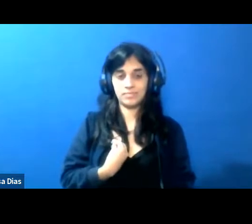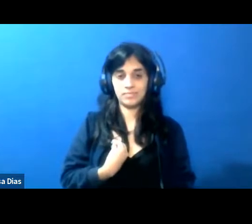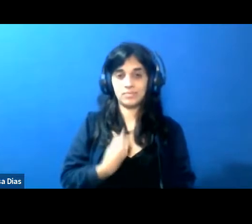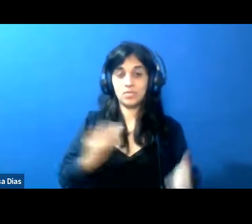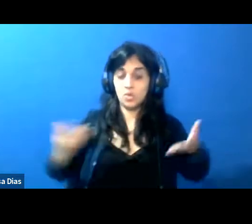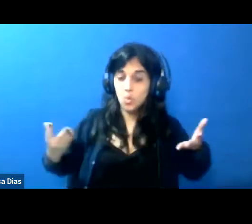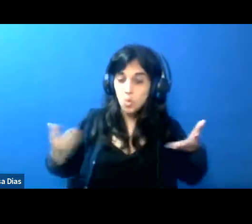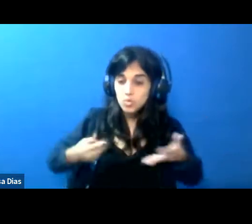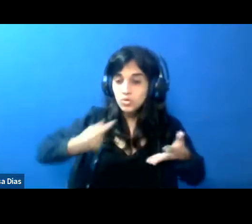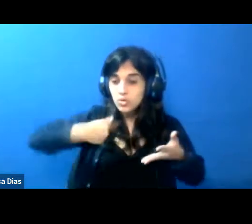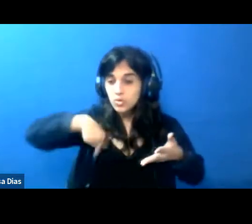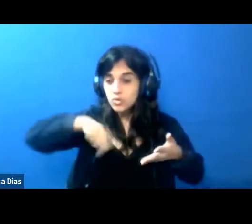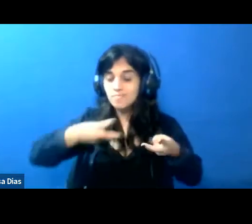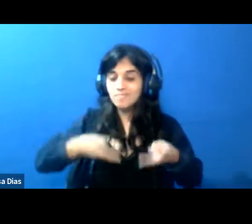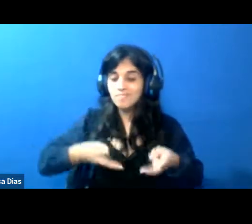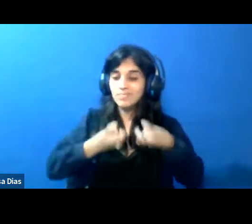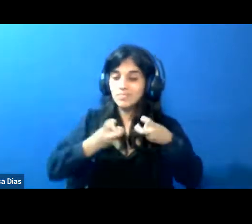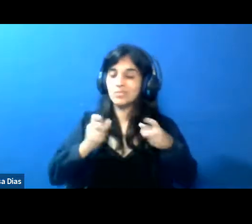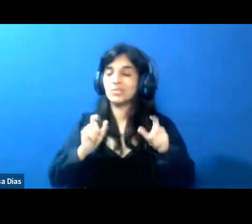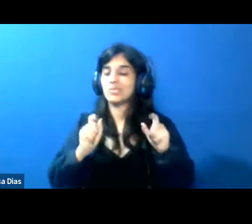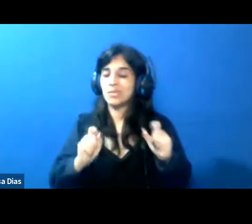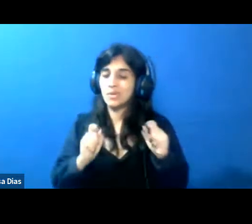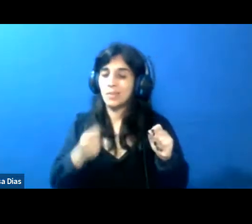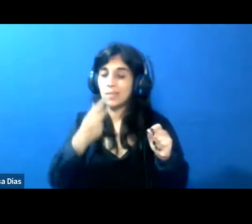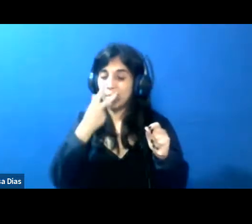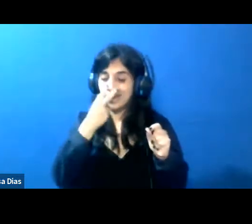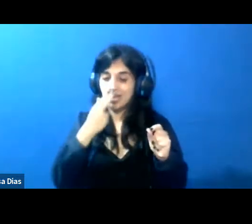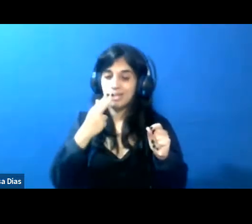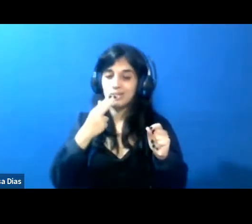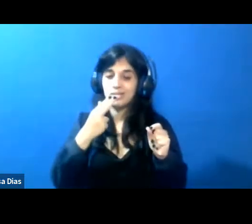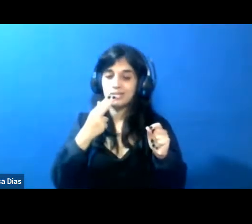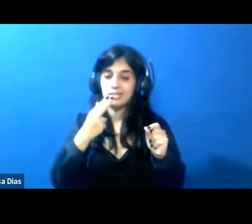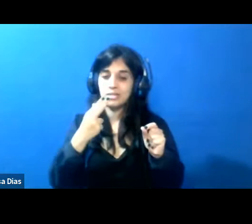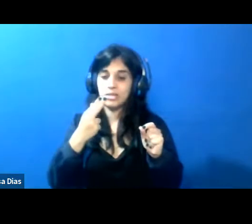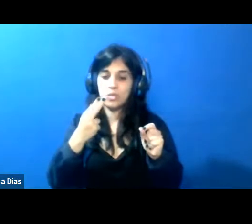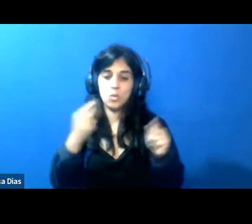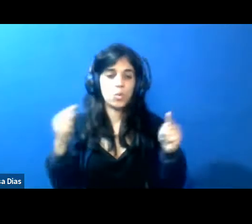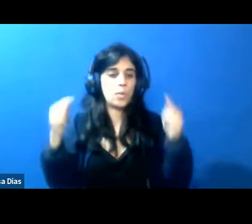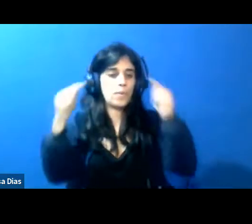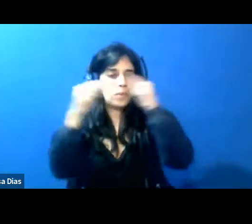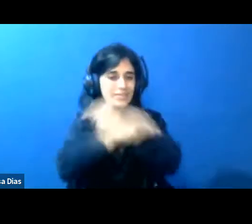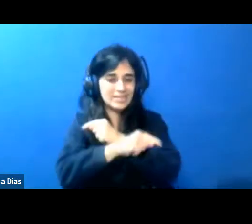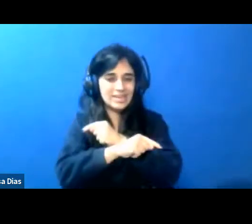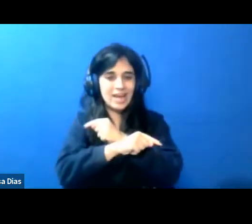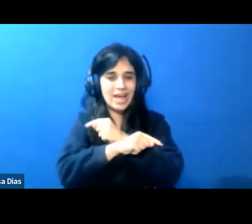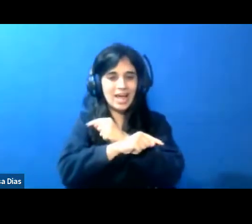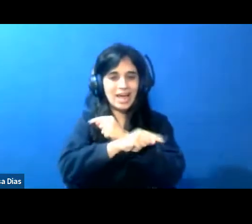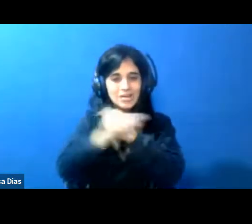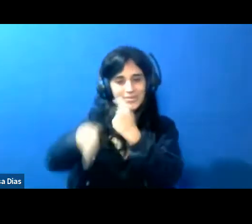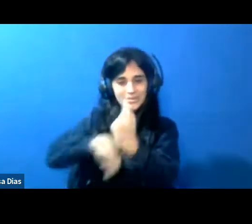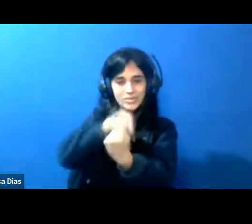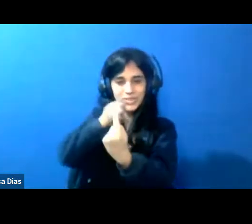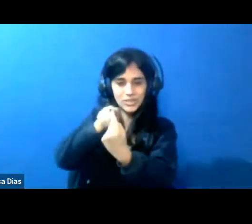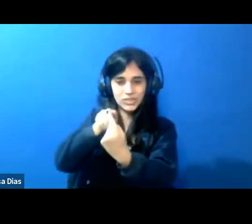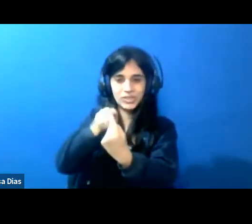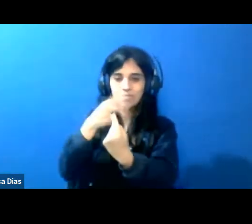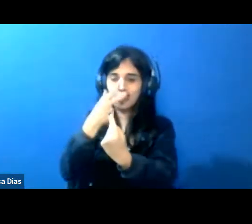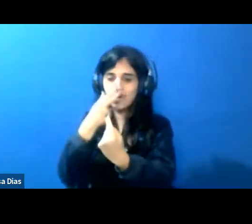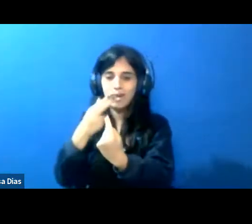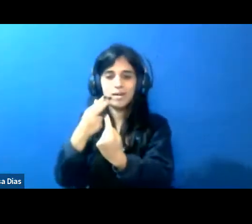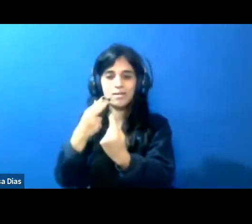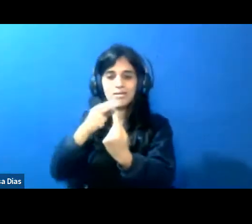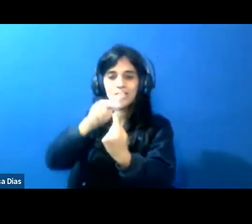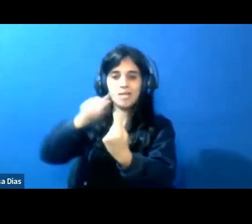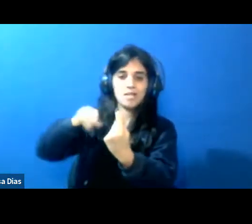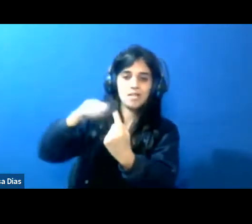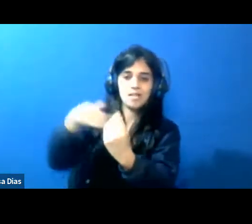realidade que a gente vive, assim, a gente está indo muito na contramão daquilo que é o nosso destino, né? Que é a nossa função que fomos criados,